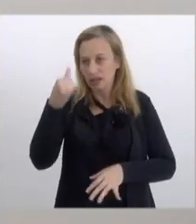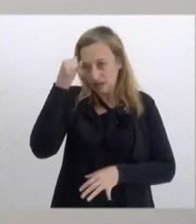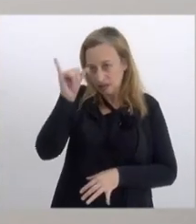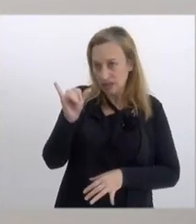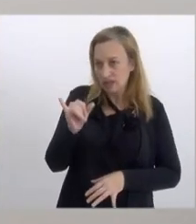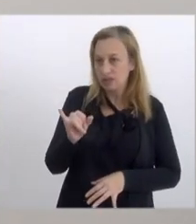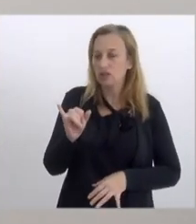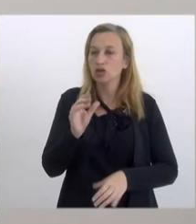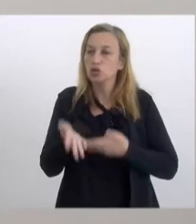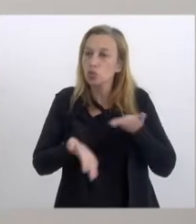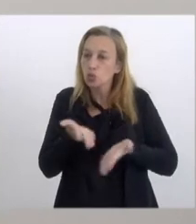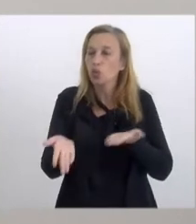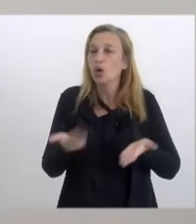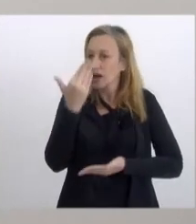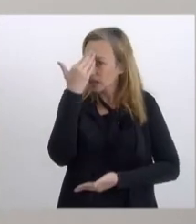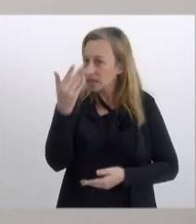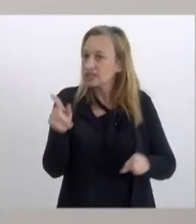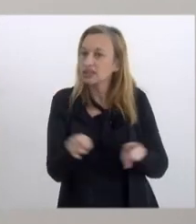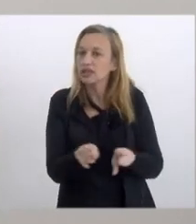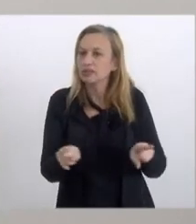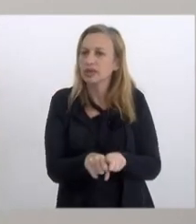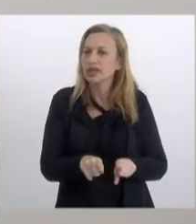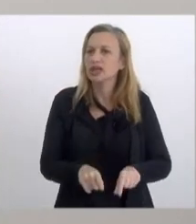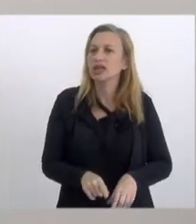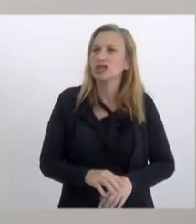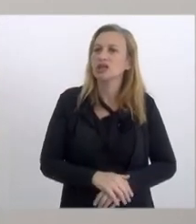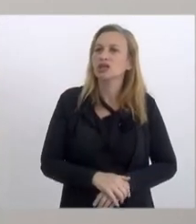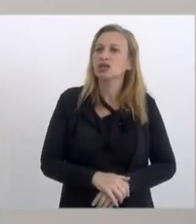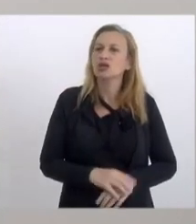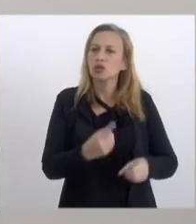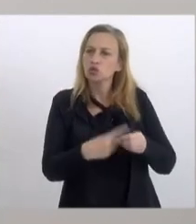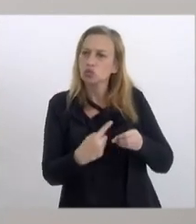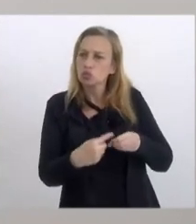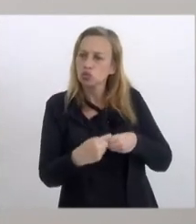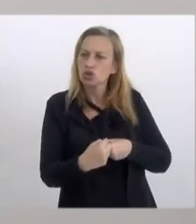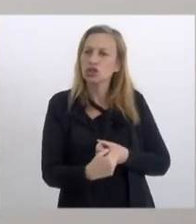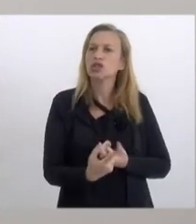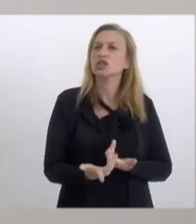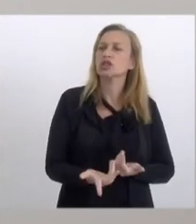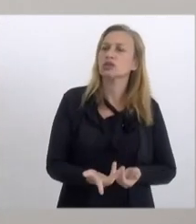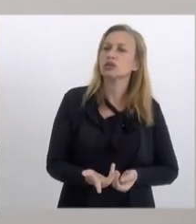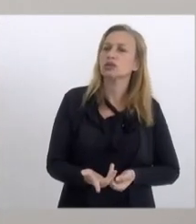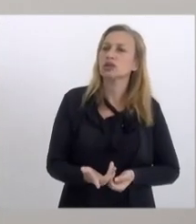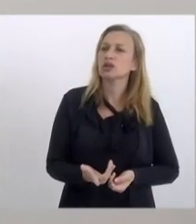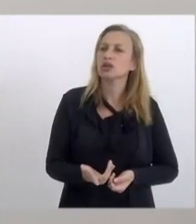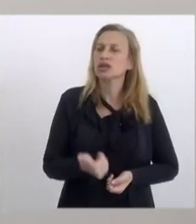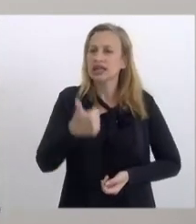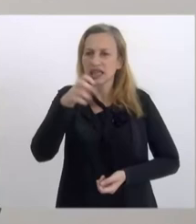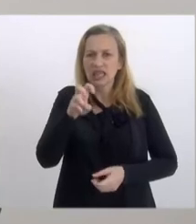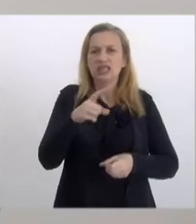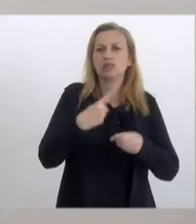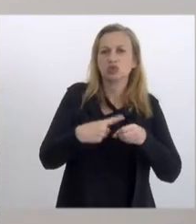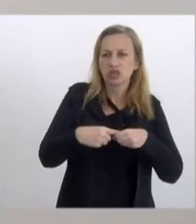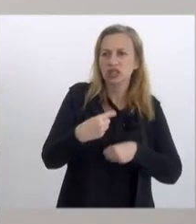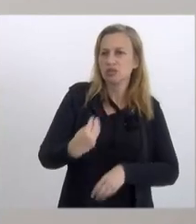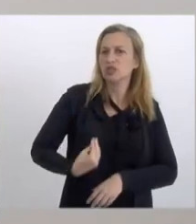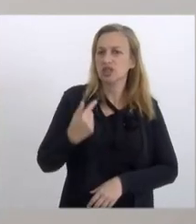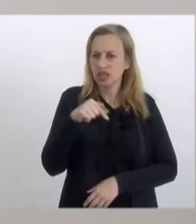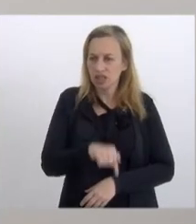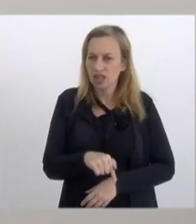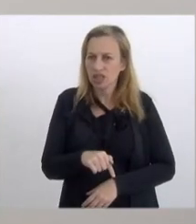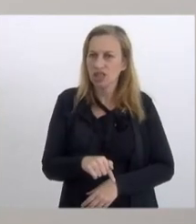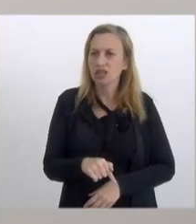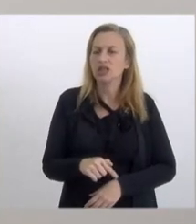de cuidado. Quero agradecer aqui também aos municípios, digo de passagem, que foram 15 municípios que nós